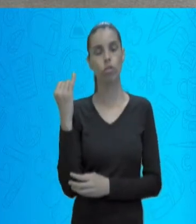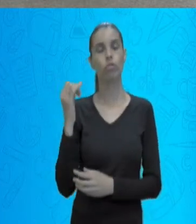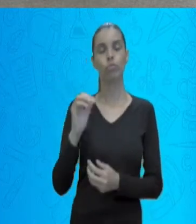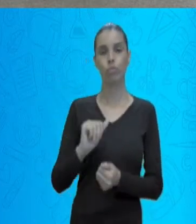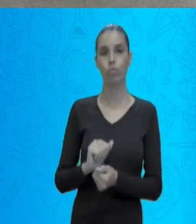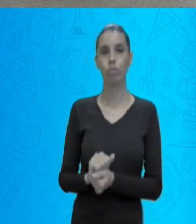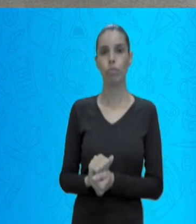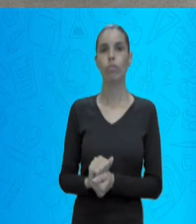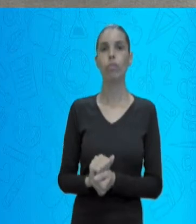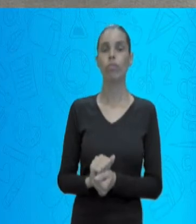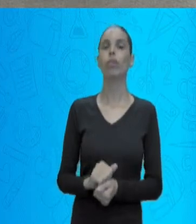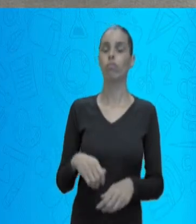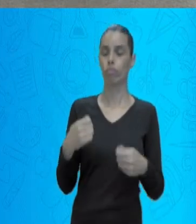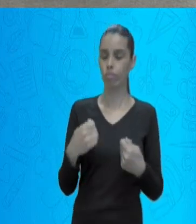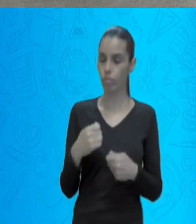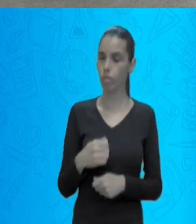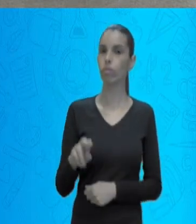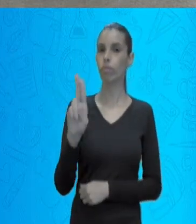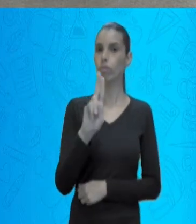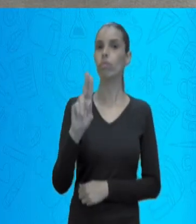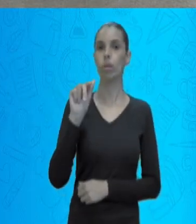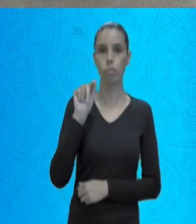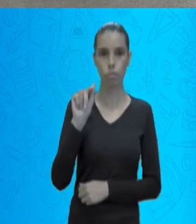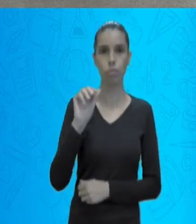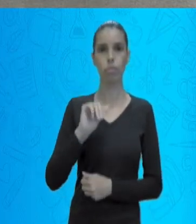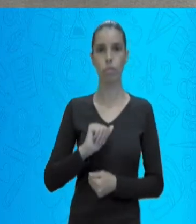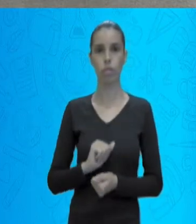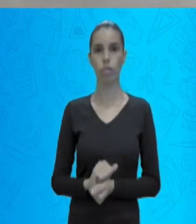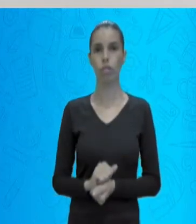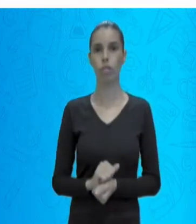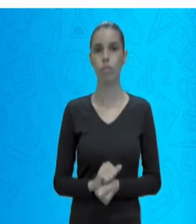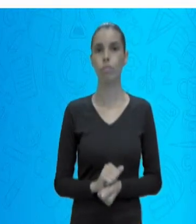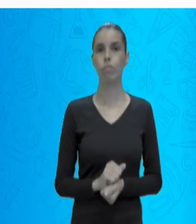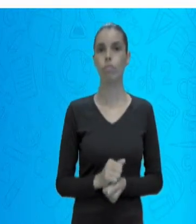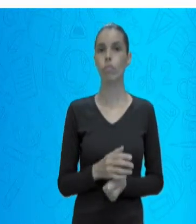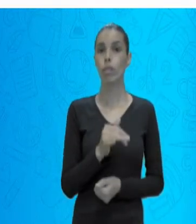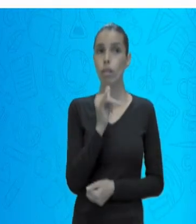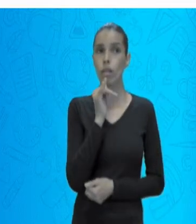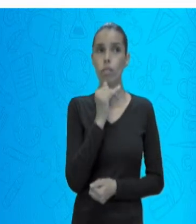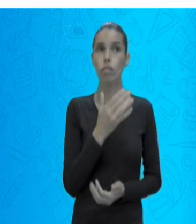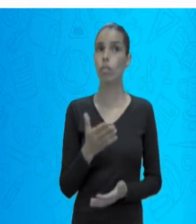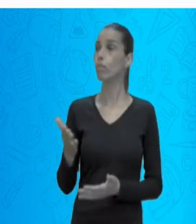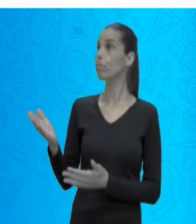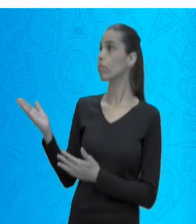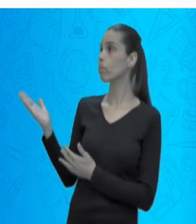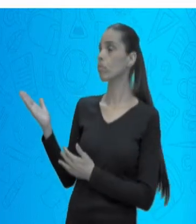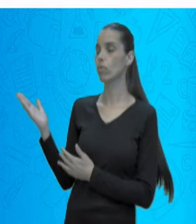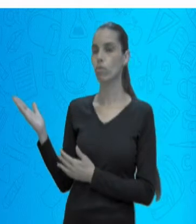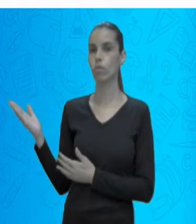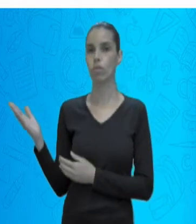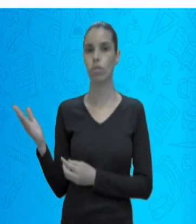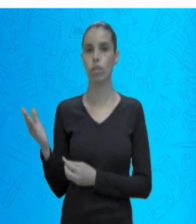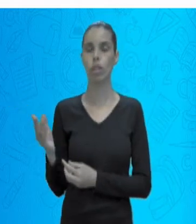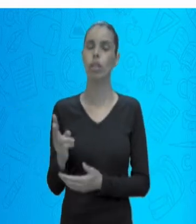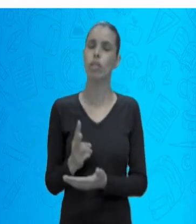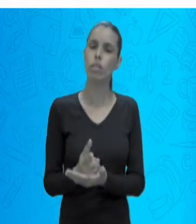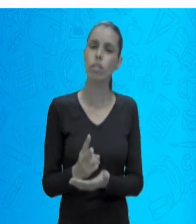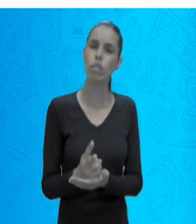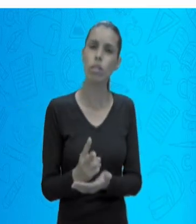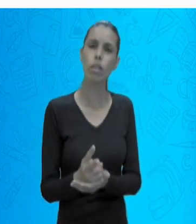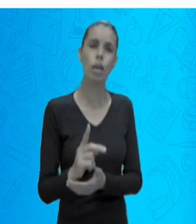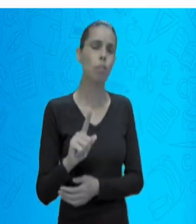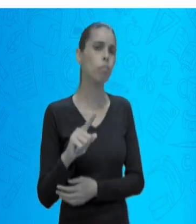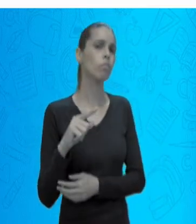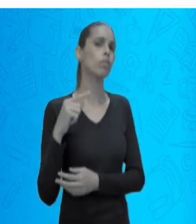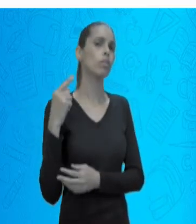fim àquela parte. Vamos observar. Sempre após um ponto final, um ponto, utilizamos a